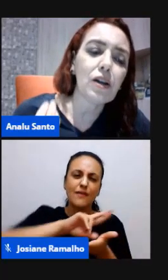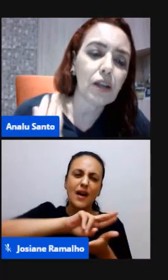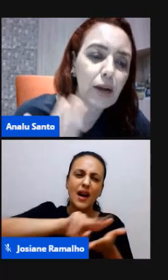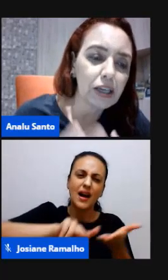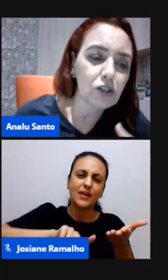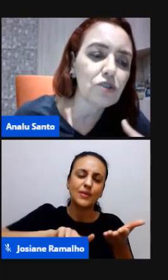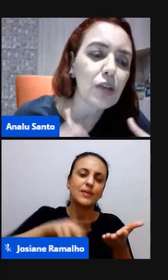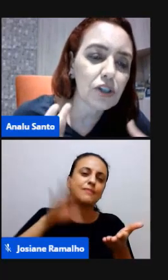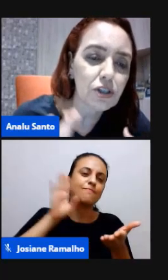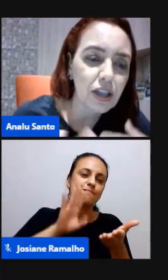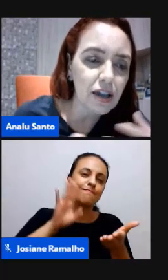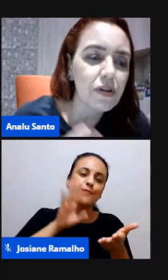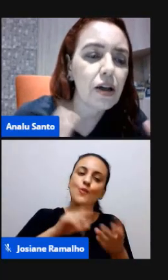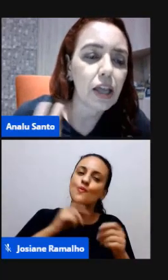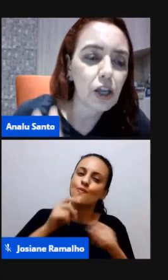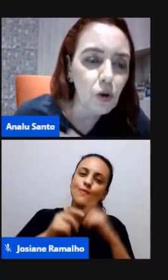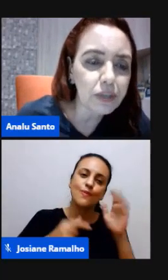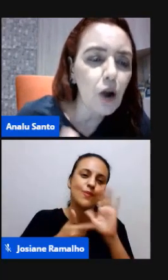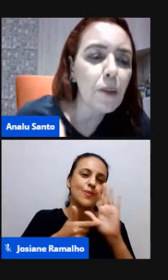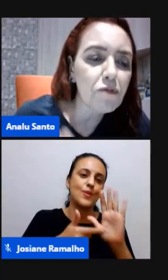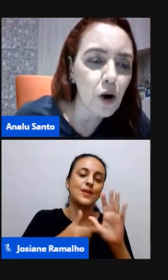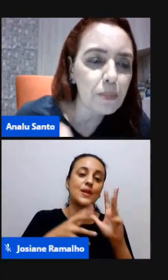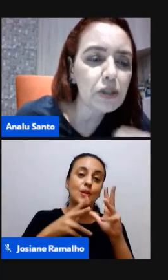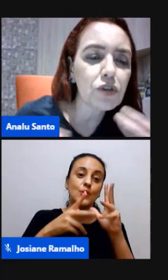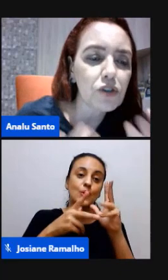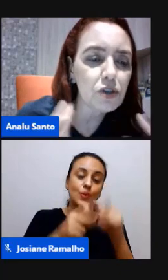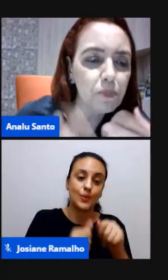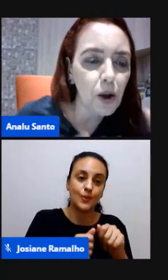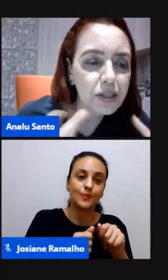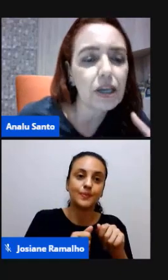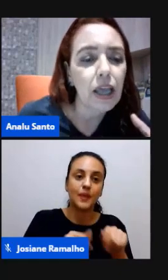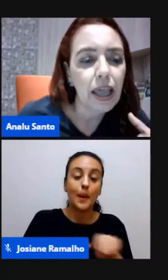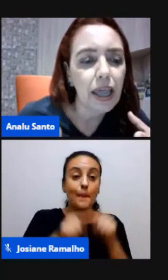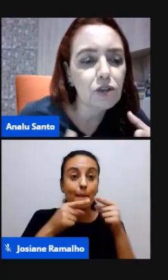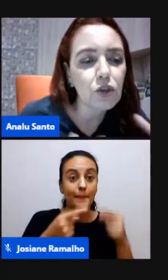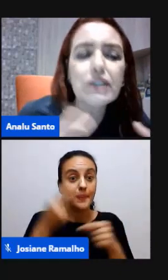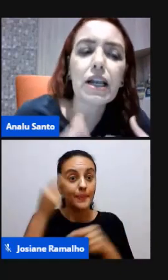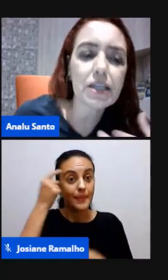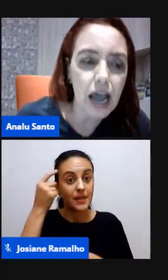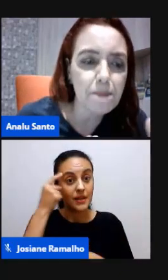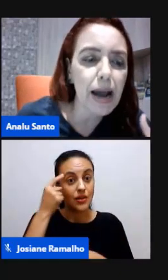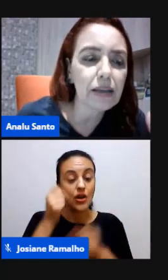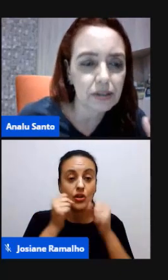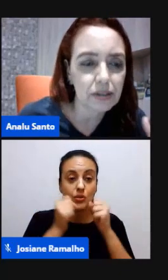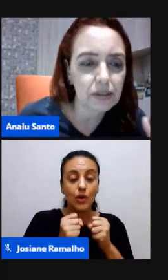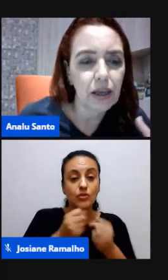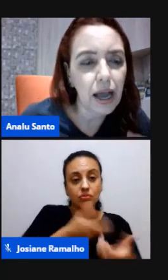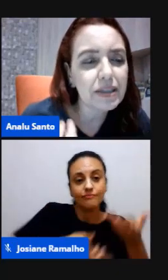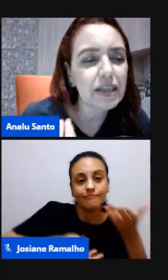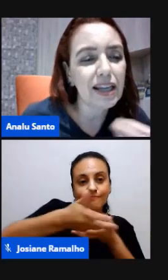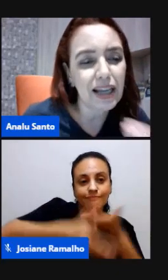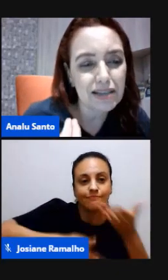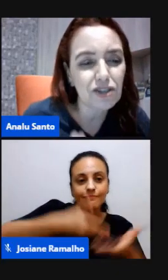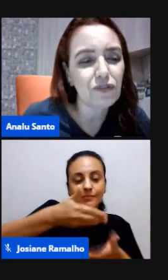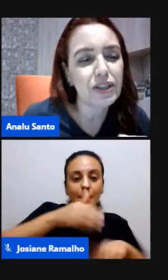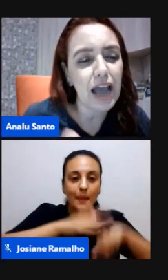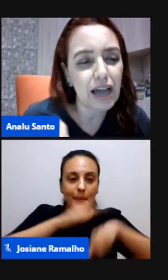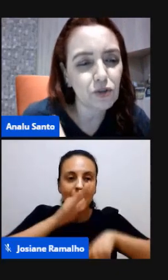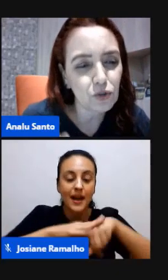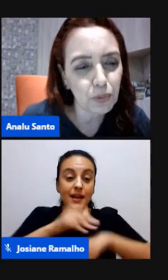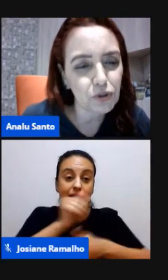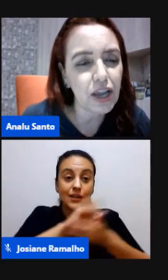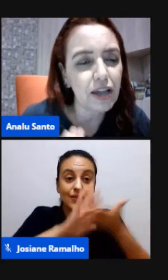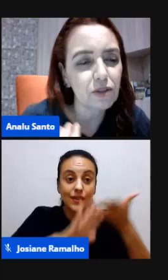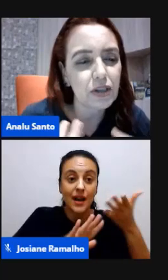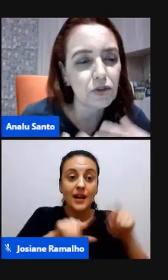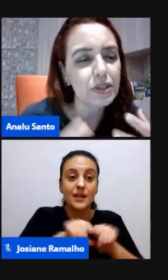Mas eu acredito que a gente deva encontrar uma forma de que a gente possa socializar mais as